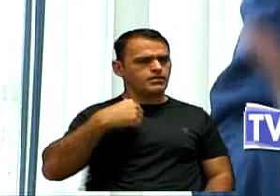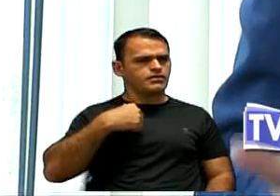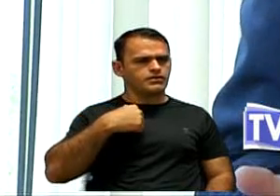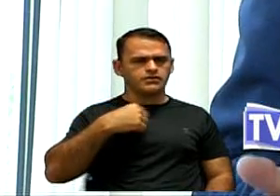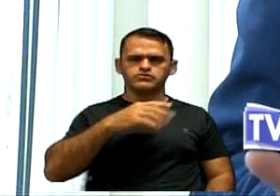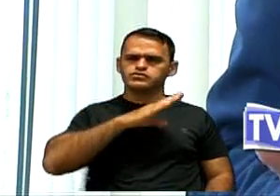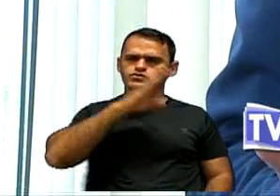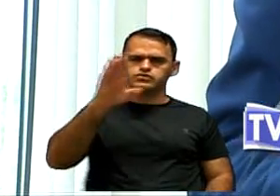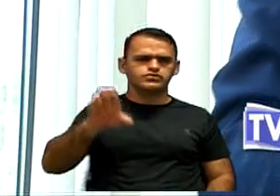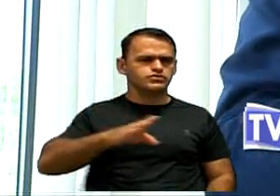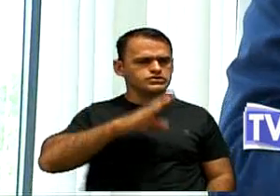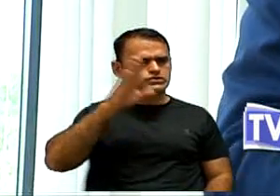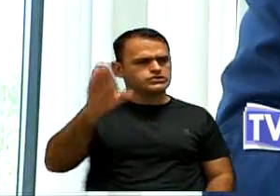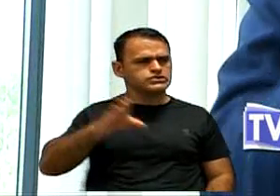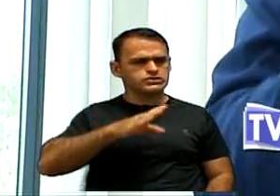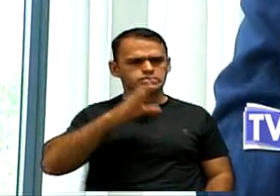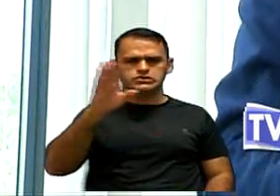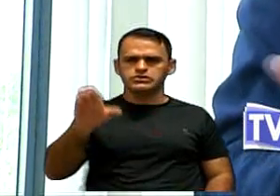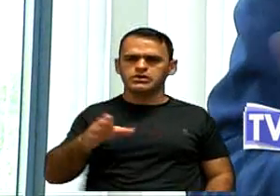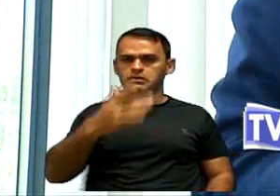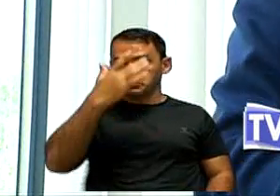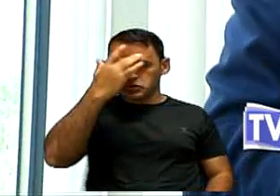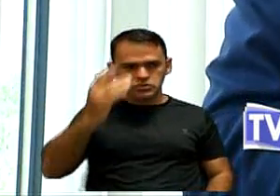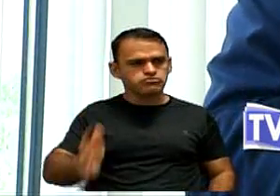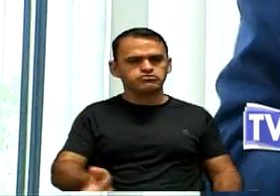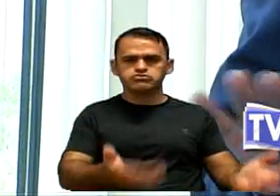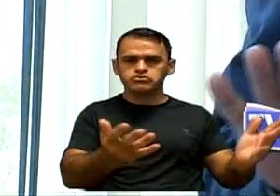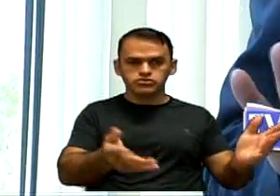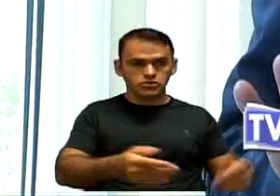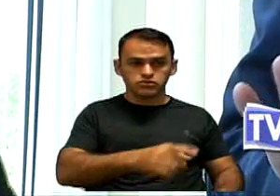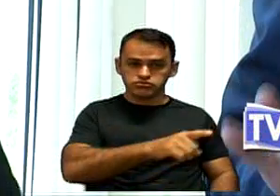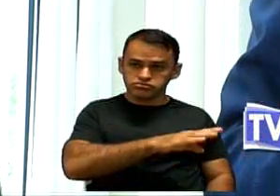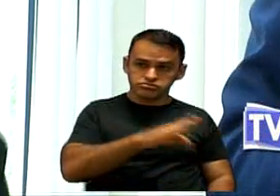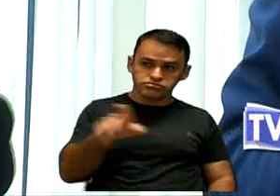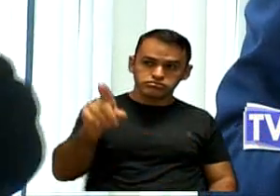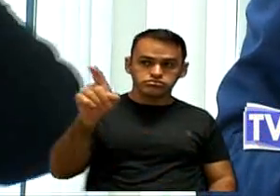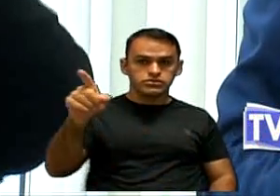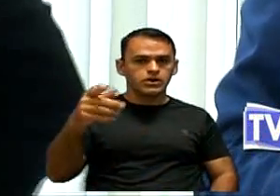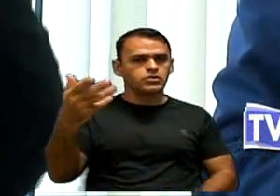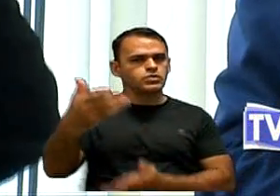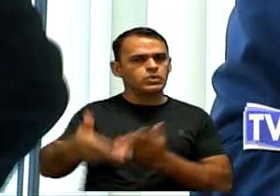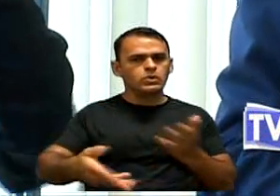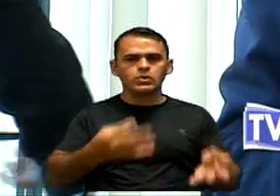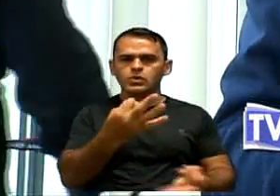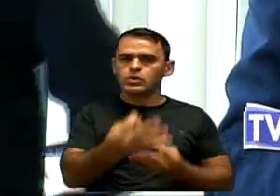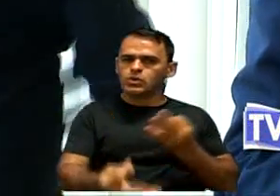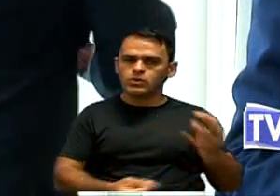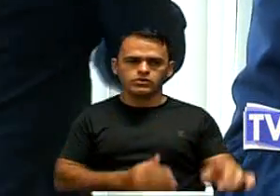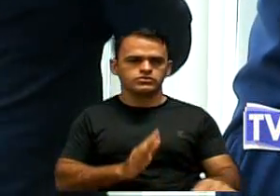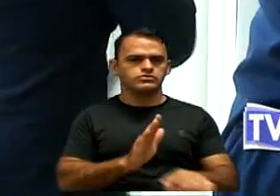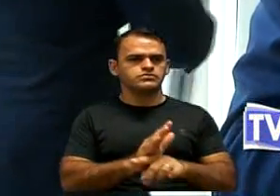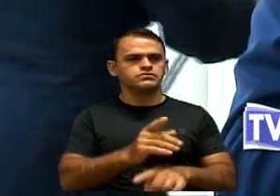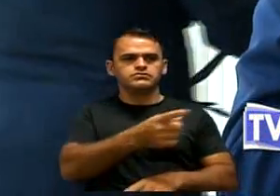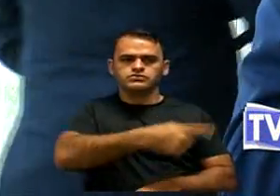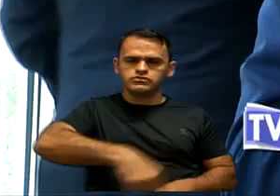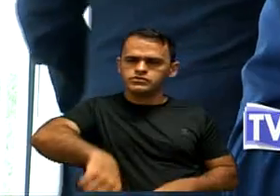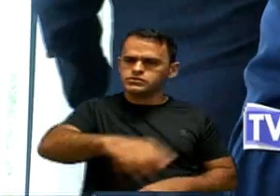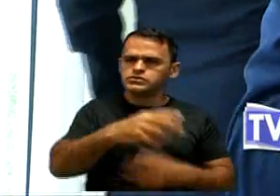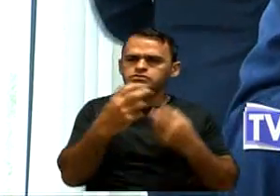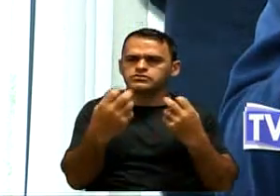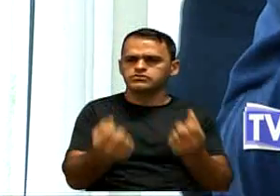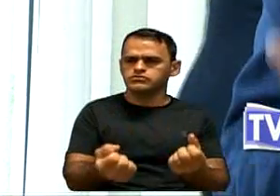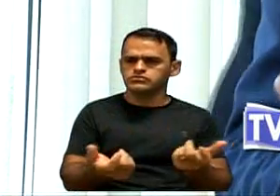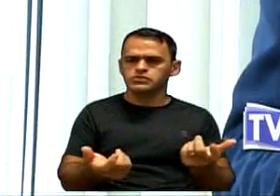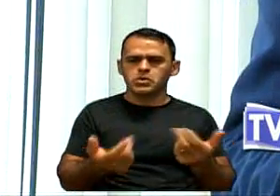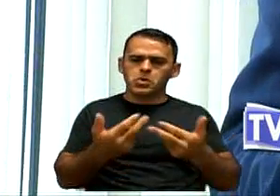várias pessoas para irem lá, Vossa Excelência atendeu. Isso é indiscutível, todos nós aqui somos favoráveis a que